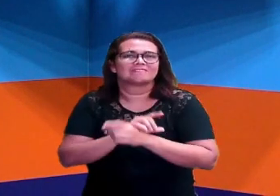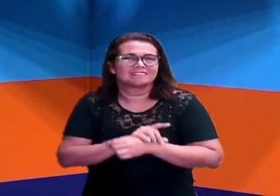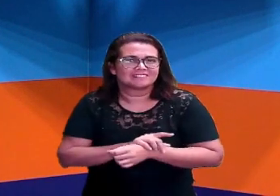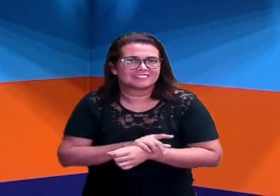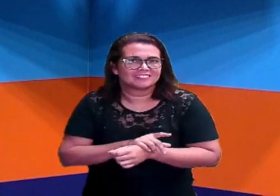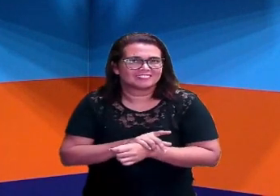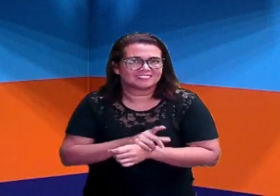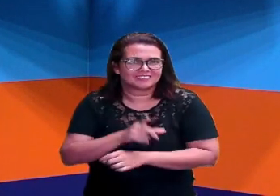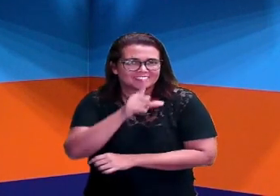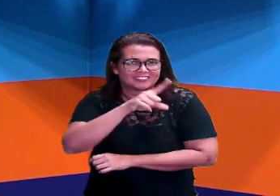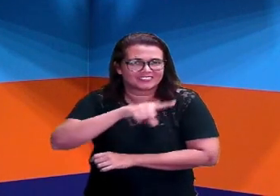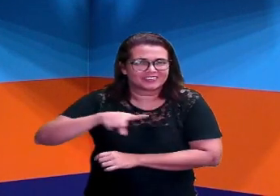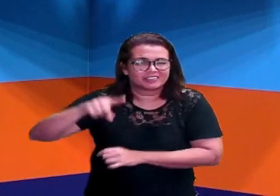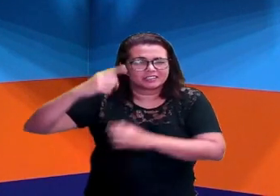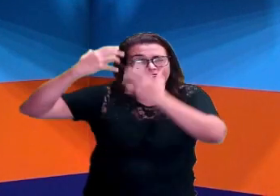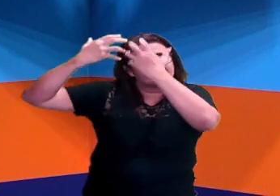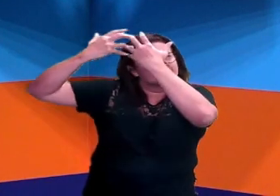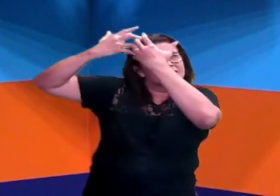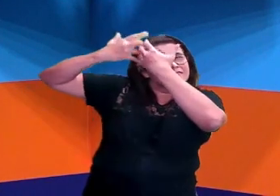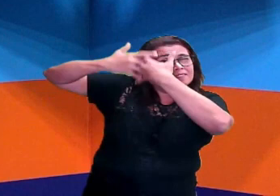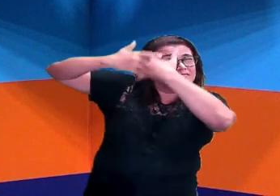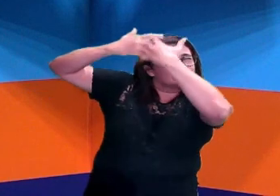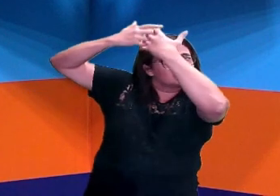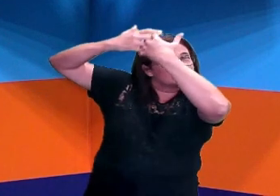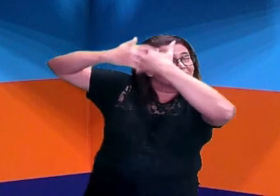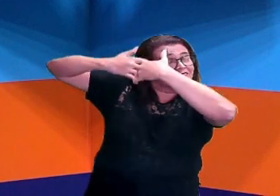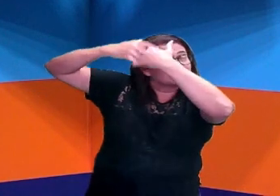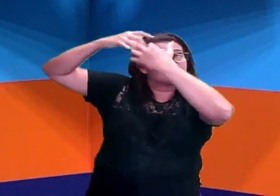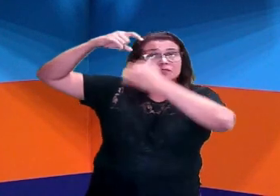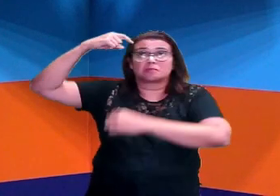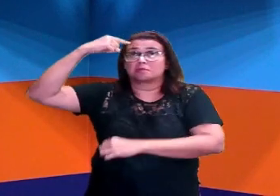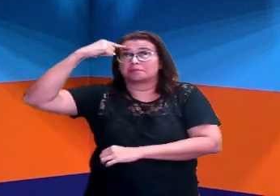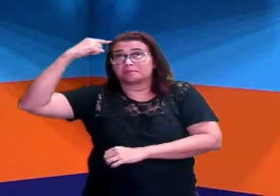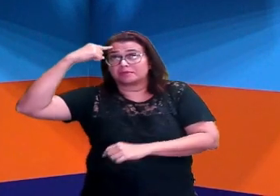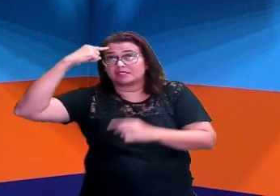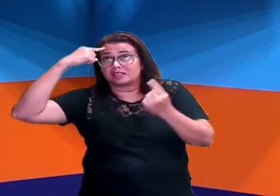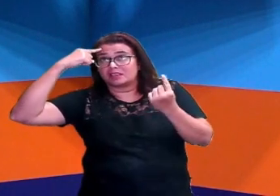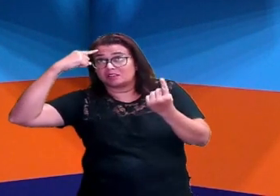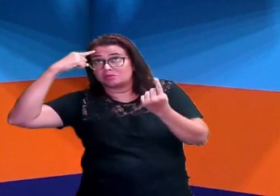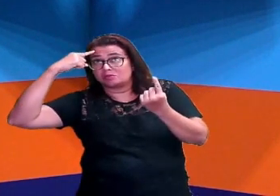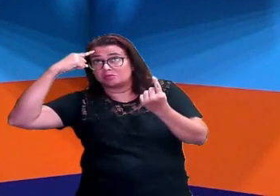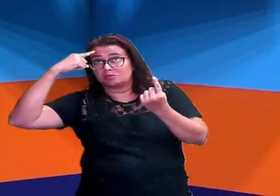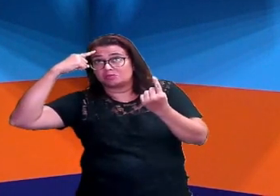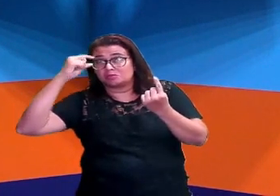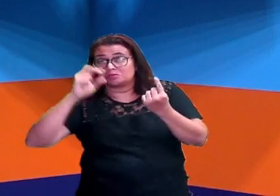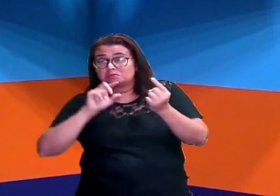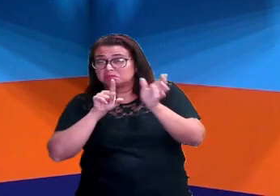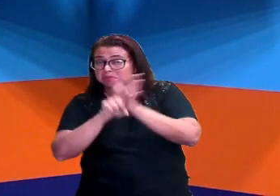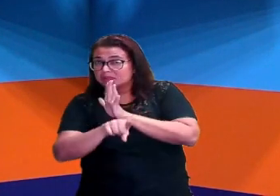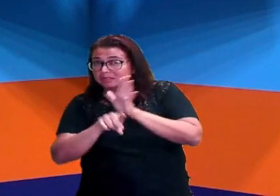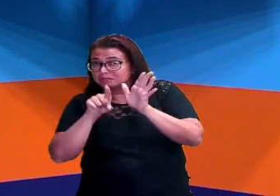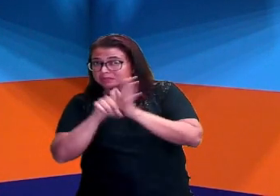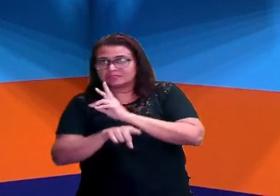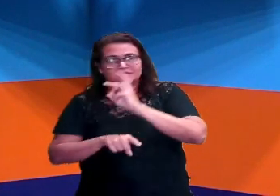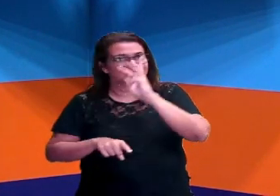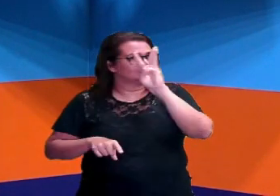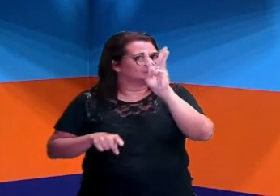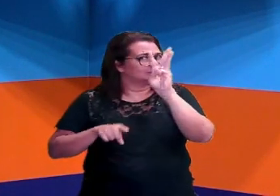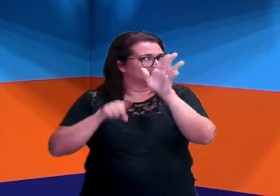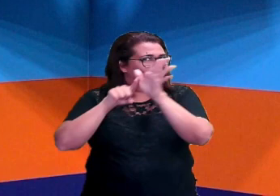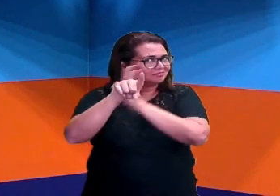aí trazer alguns probleminhas. Hoje não vai ser só um, eu vou trazer aqui uma média de 3 probleminhas para que a gente